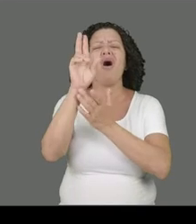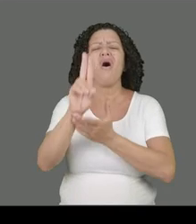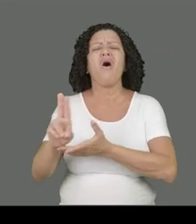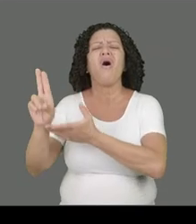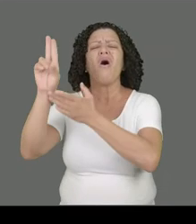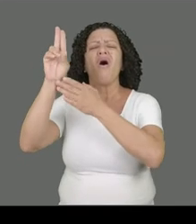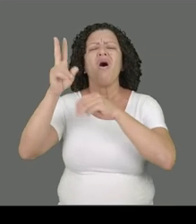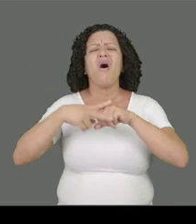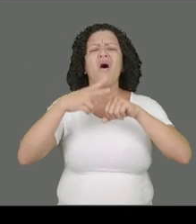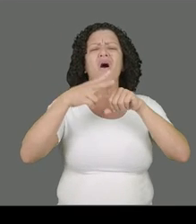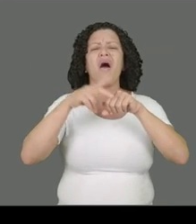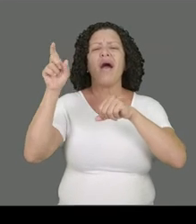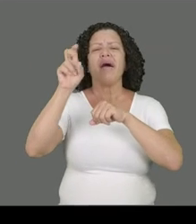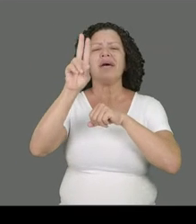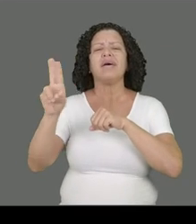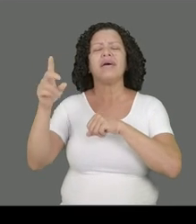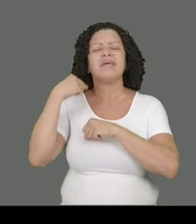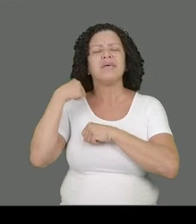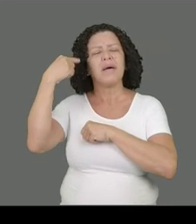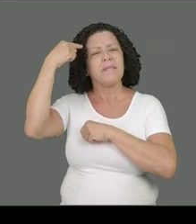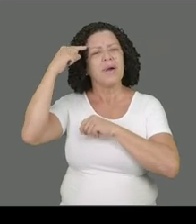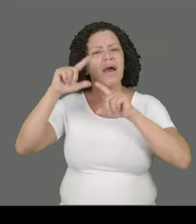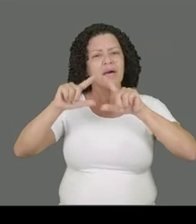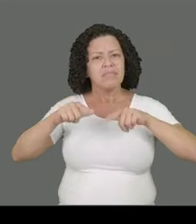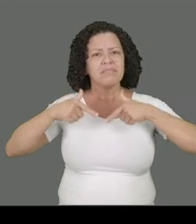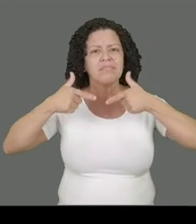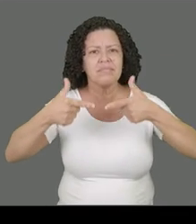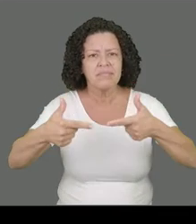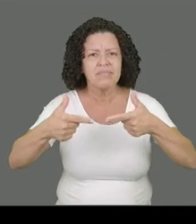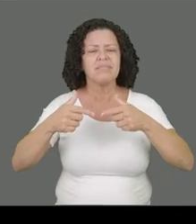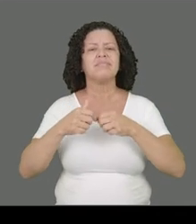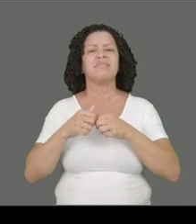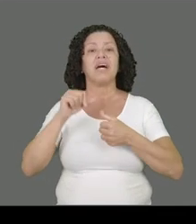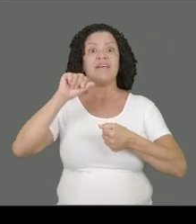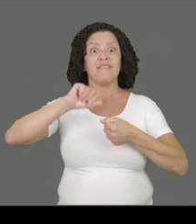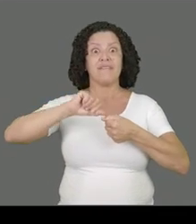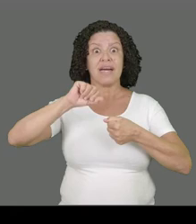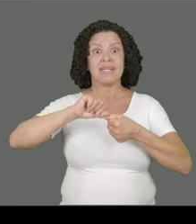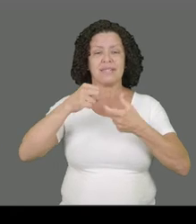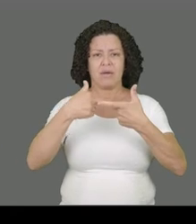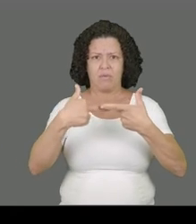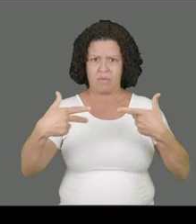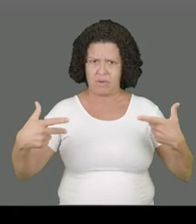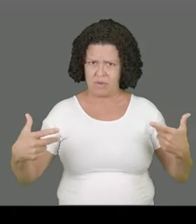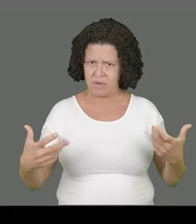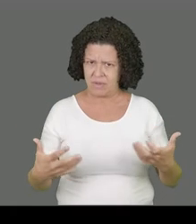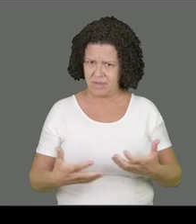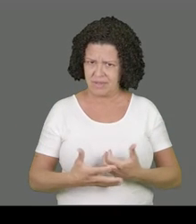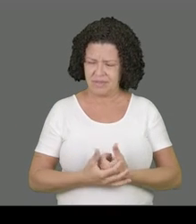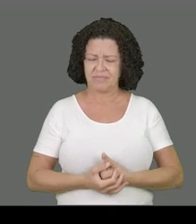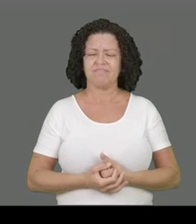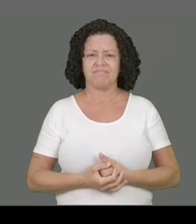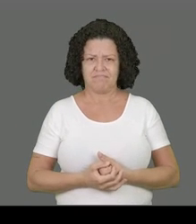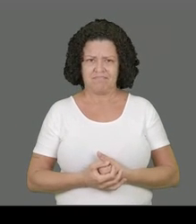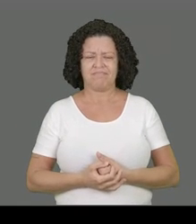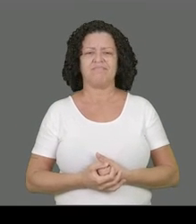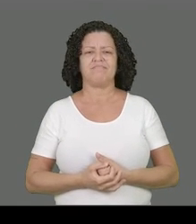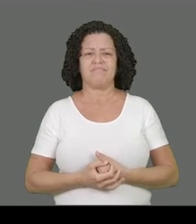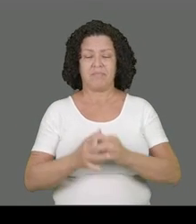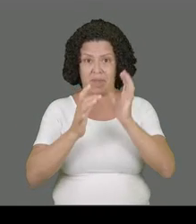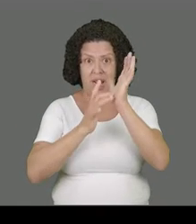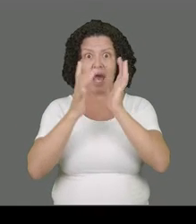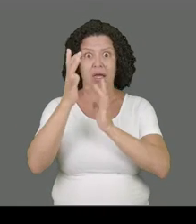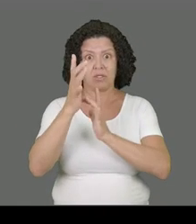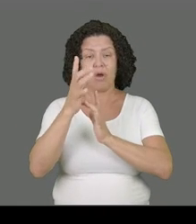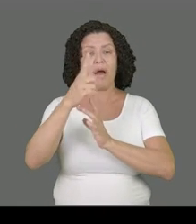Cristo. E verbo nos reporta a ação, a fazer alguma coisa.